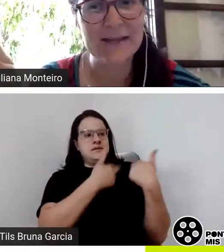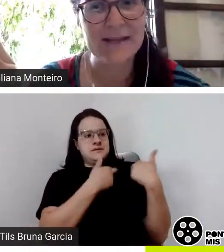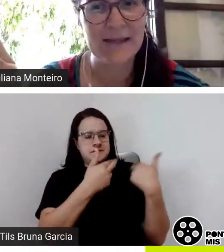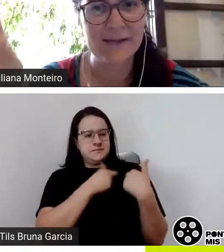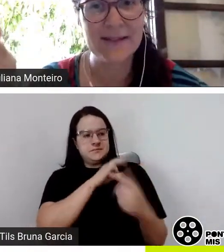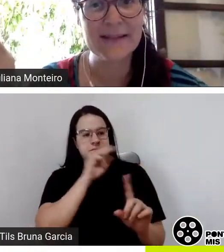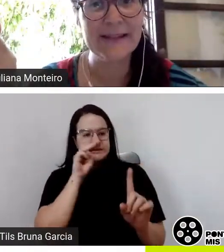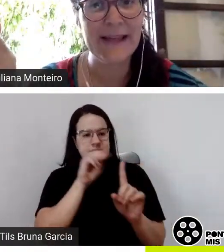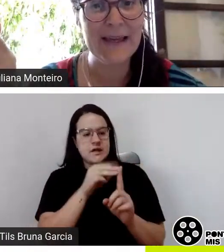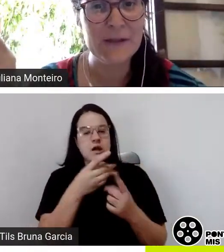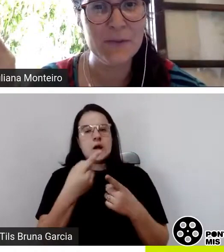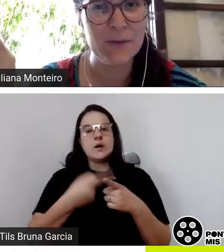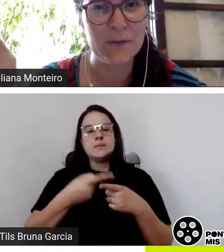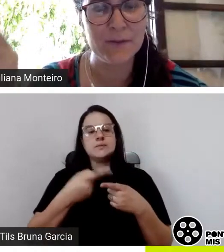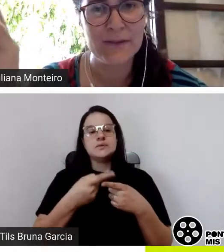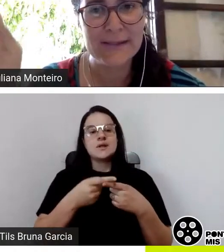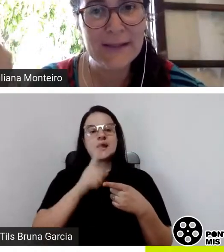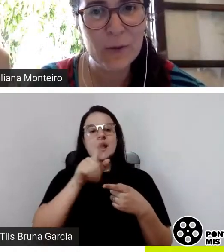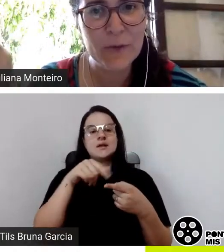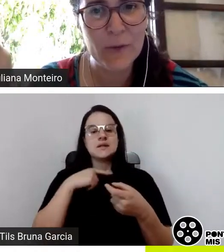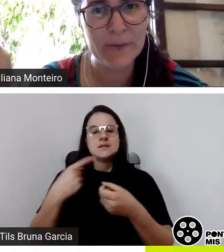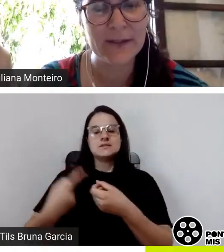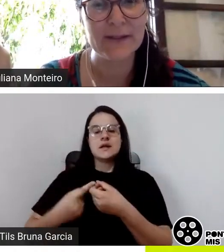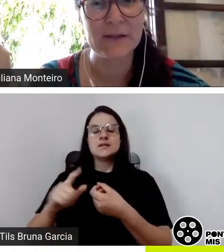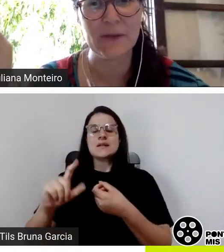para cidades que às vezes tem 10 mil,